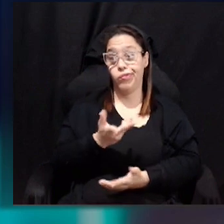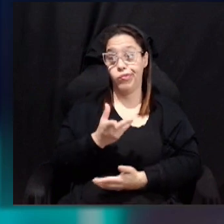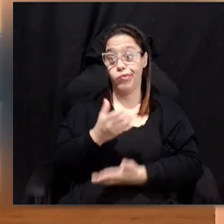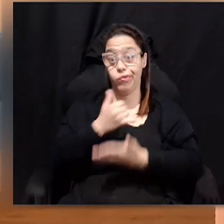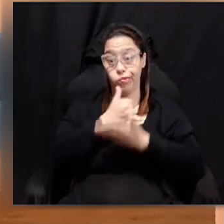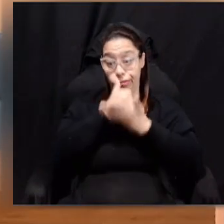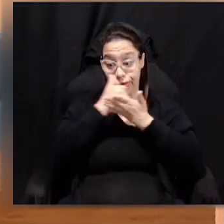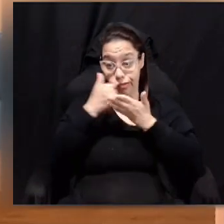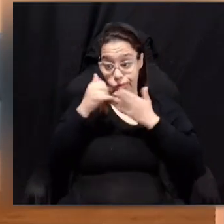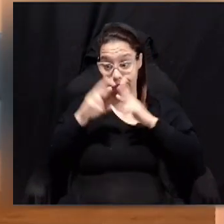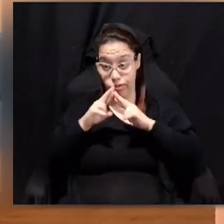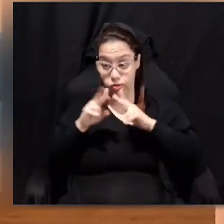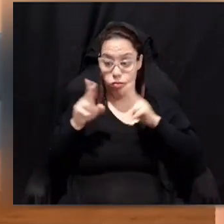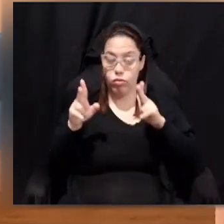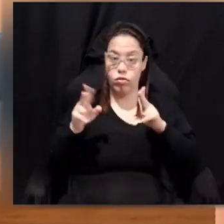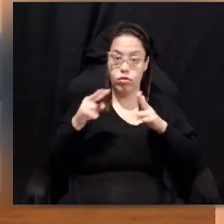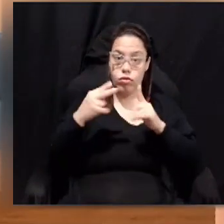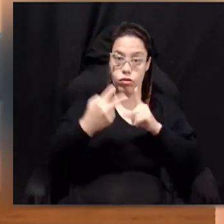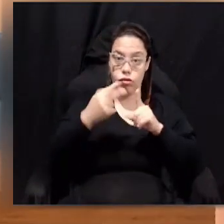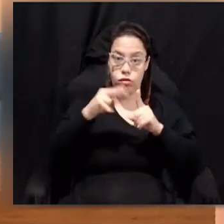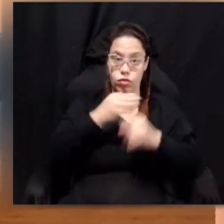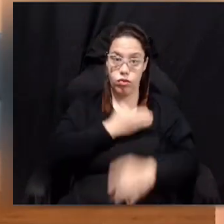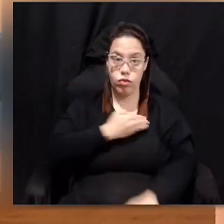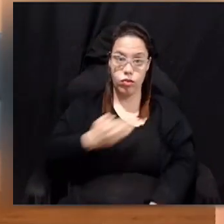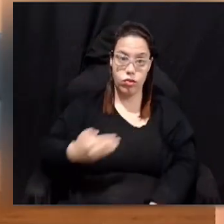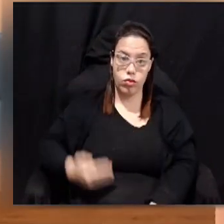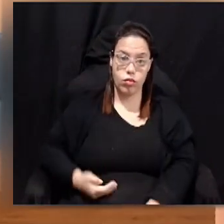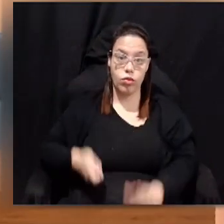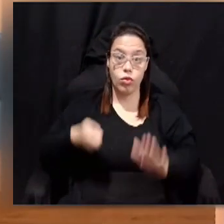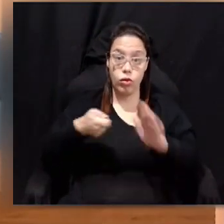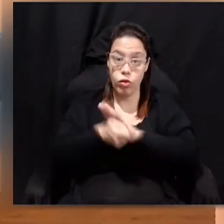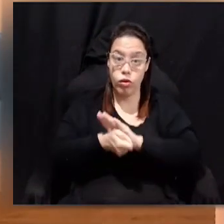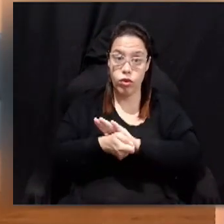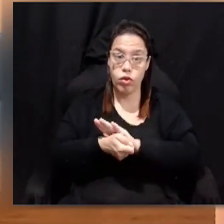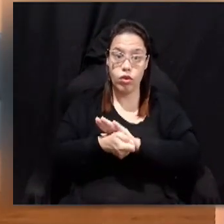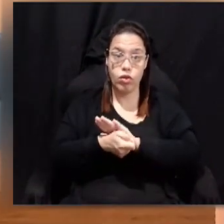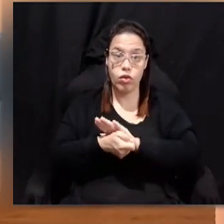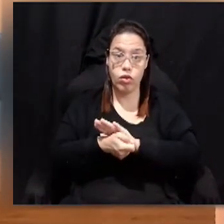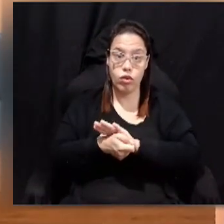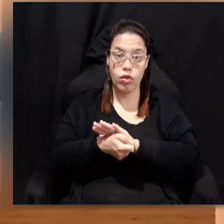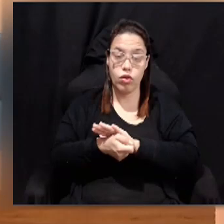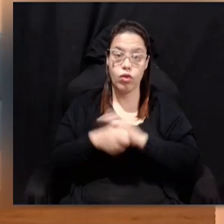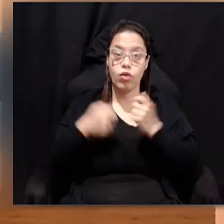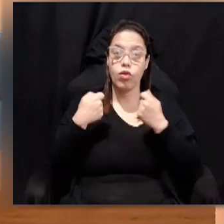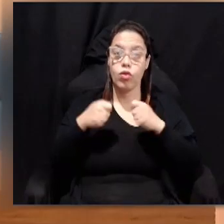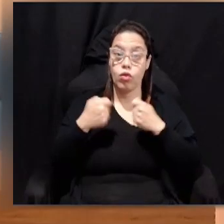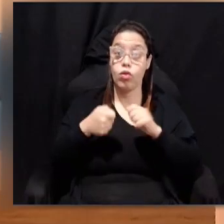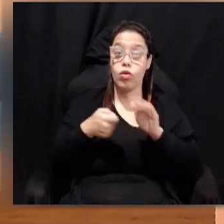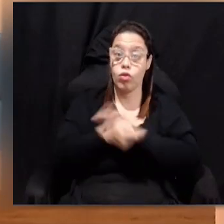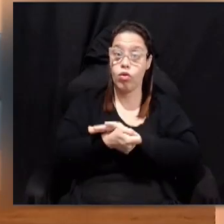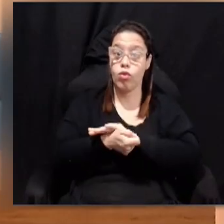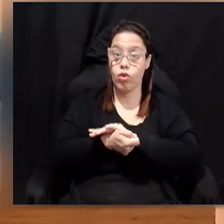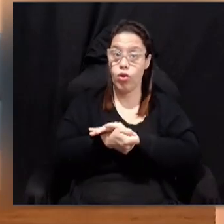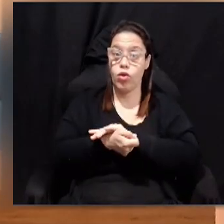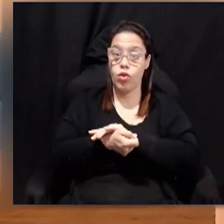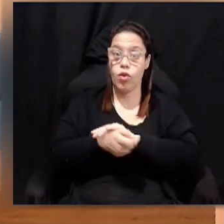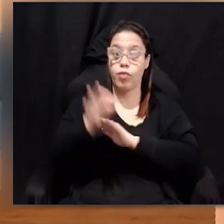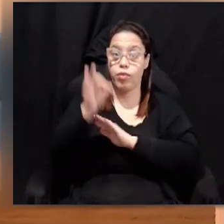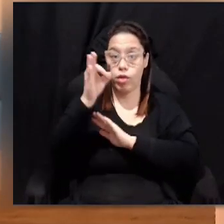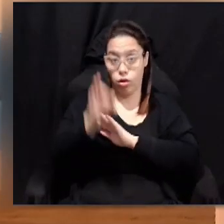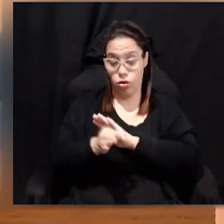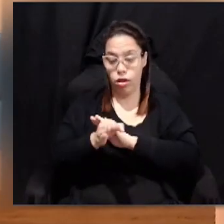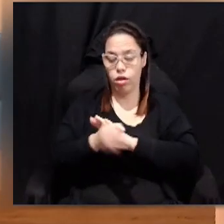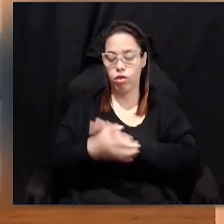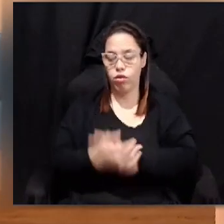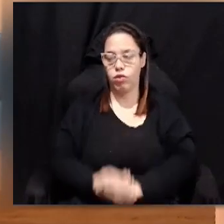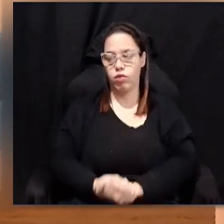vista assim, público, quando a gente quer investir numa coisa, a gente deve investir numa coisa que seja custo-efetivo. Então, ao